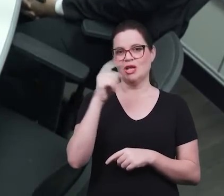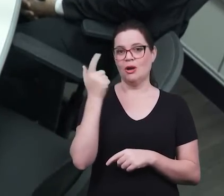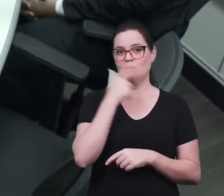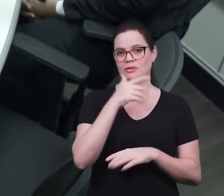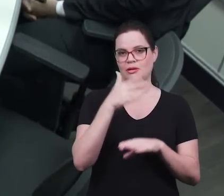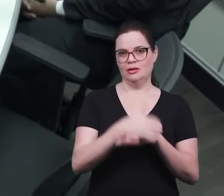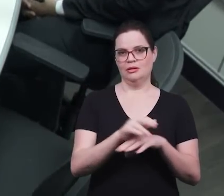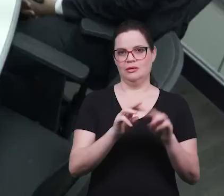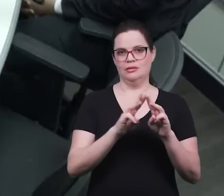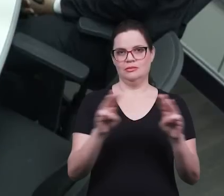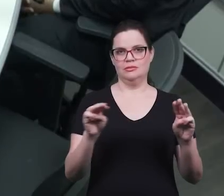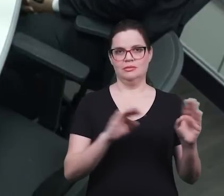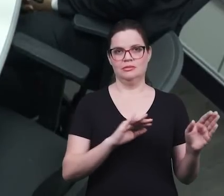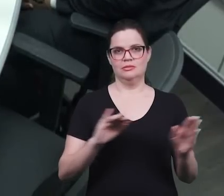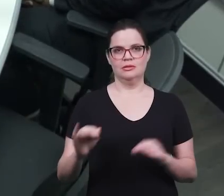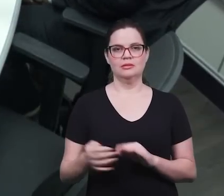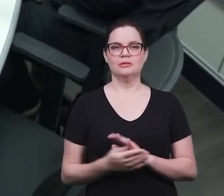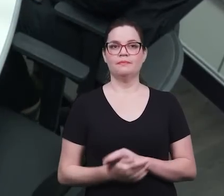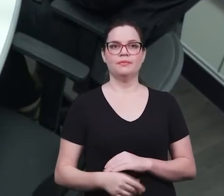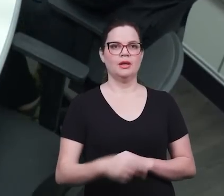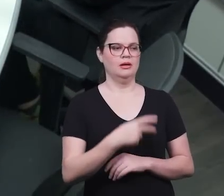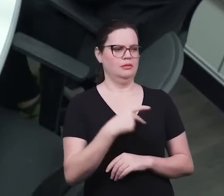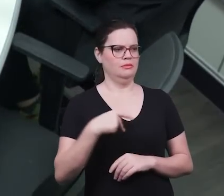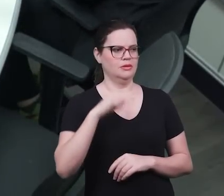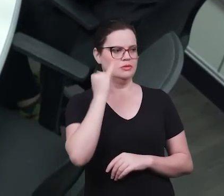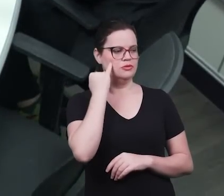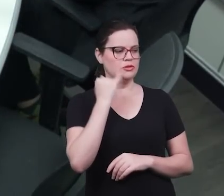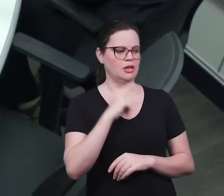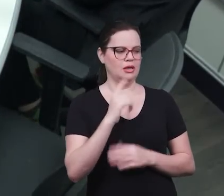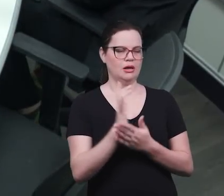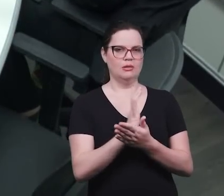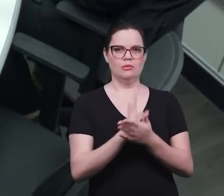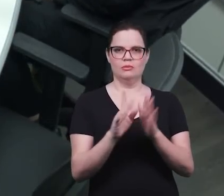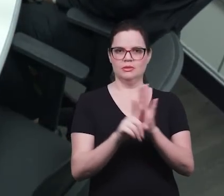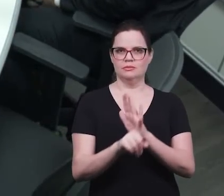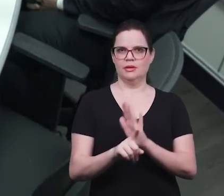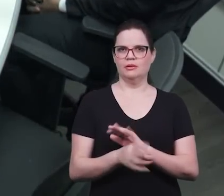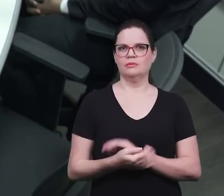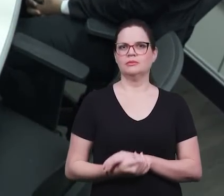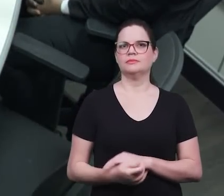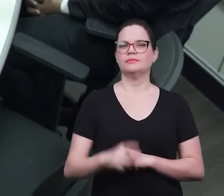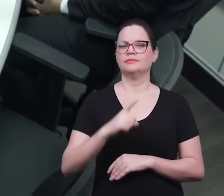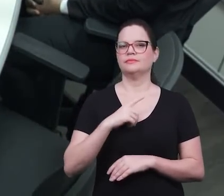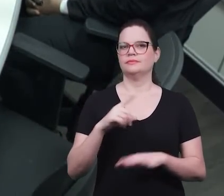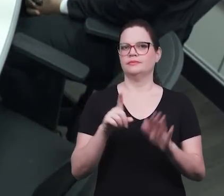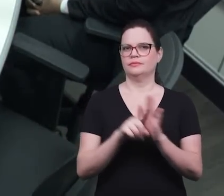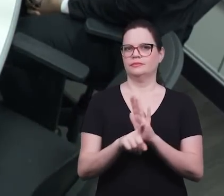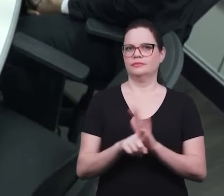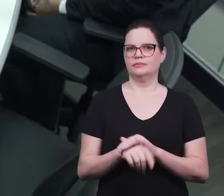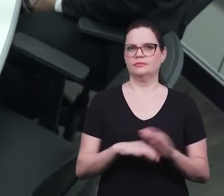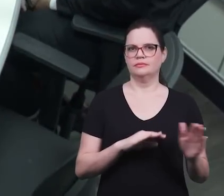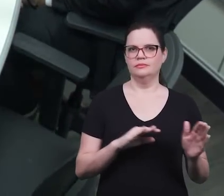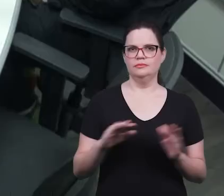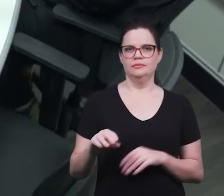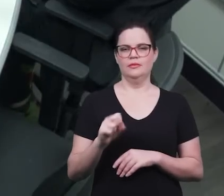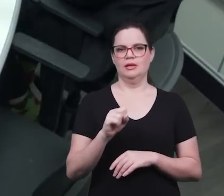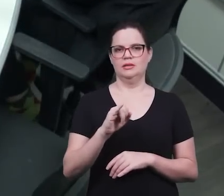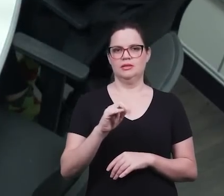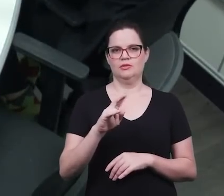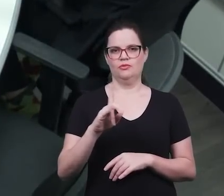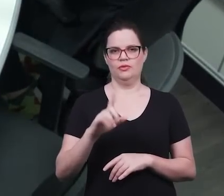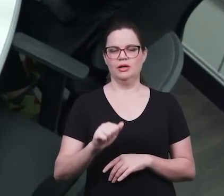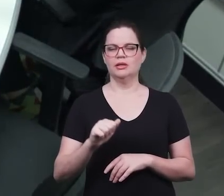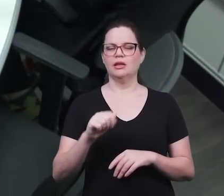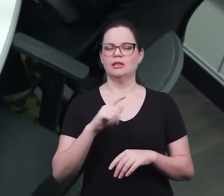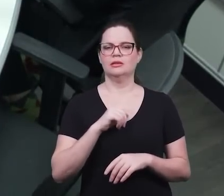INSS. Muito bem. E estão chegando as perguntas aqui, pastor Josias, doutor João. Doutor João, tem perguntas aqui. A Silvana Stork, ela faz um comentário muito